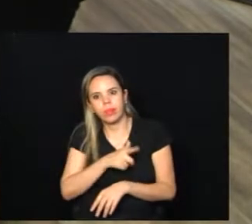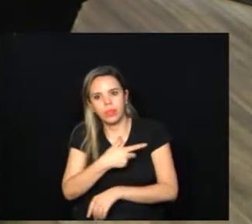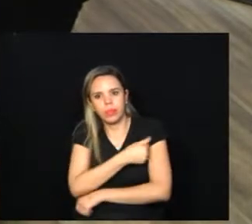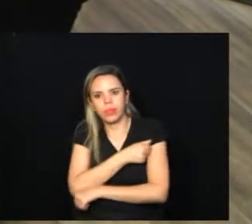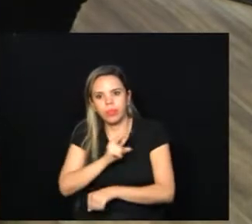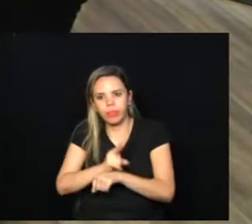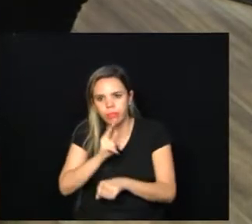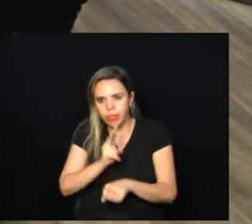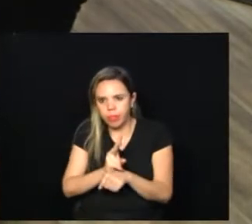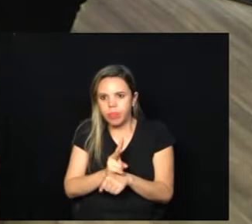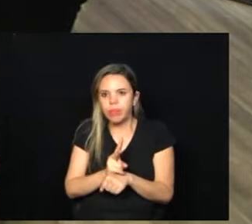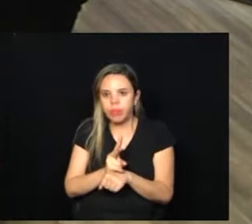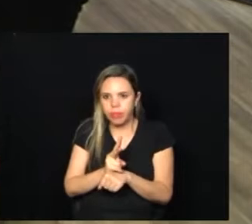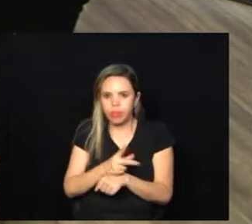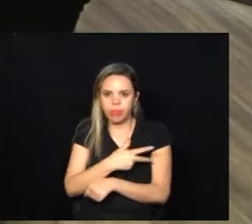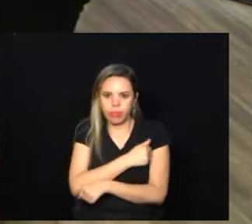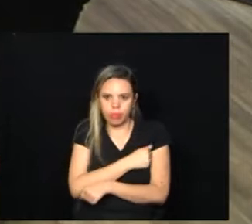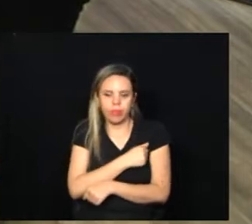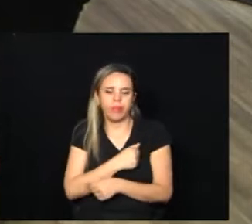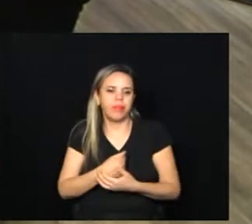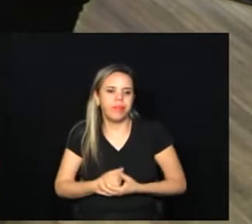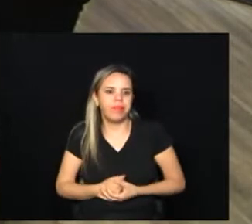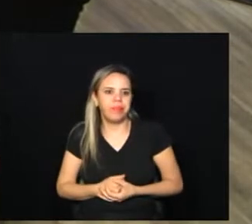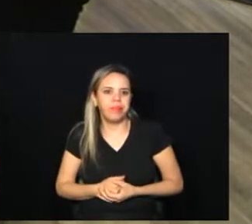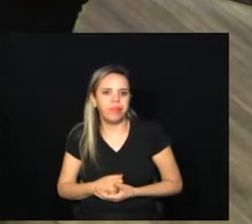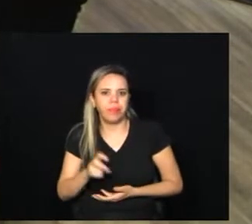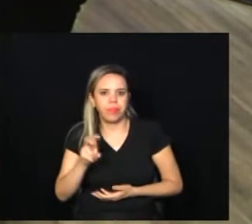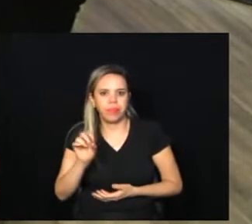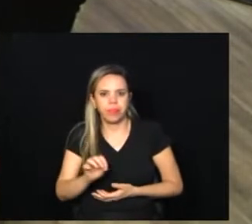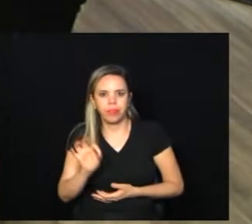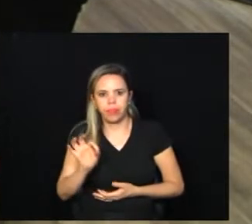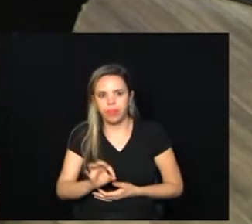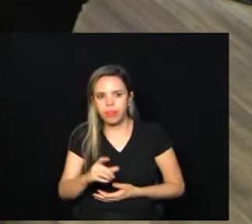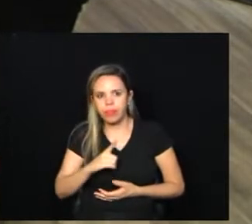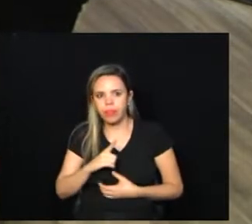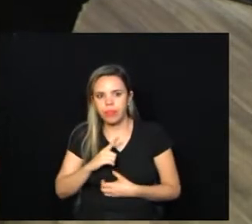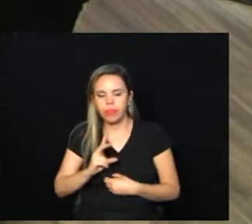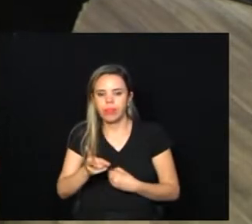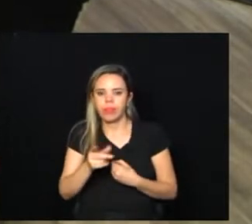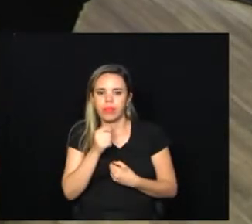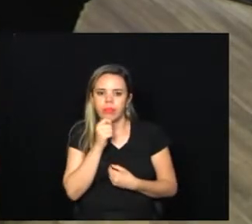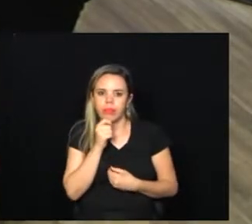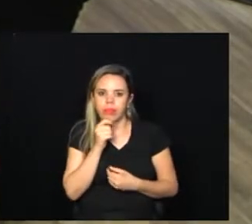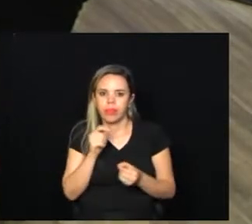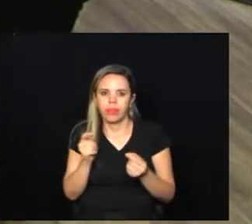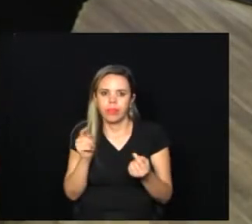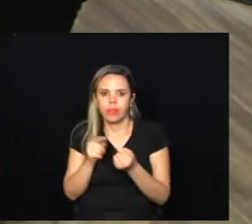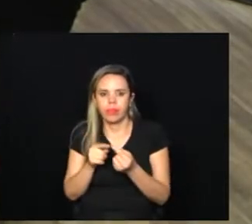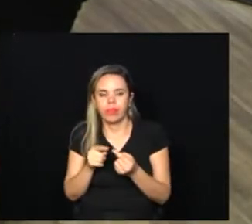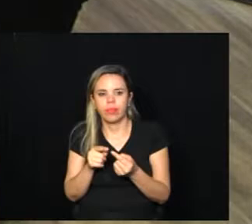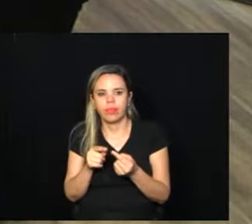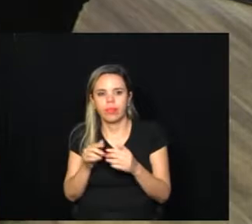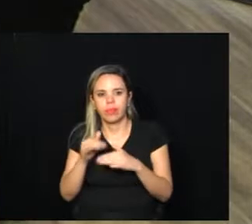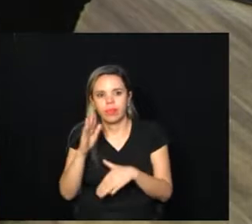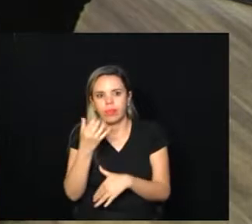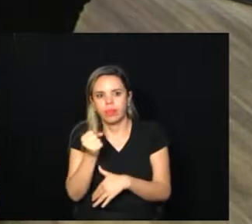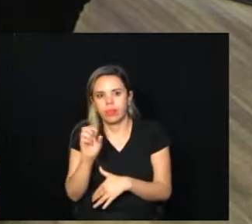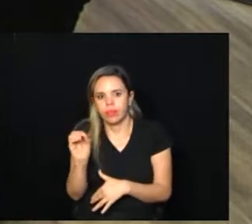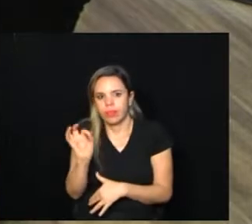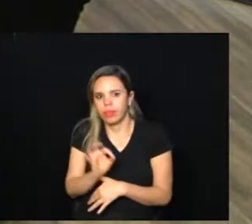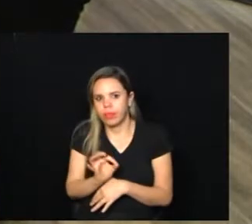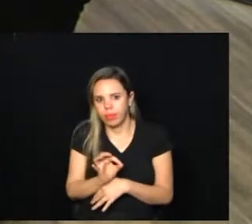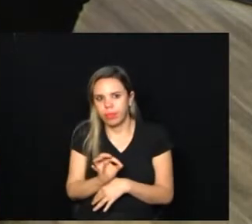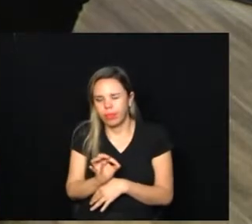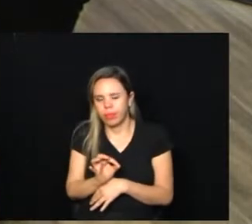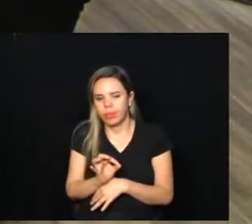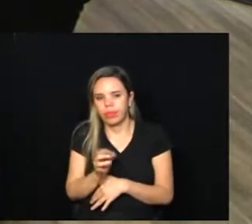com esquema vacinal fechado. Então, 50%, a gente tem um longo caminho ainda para atingir pelo menos acima dos 80%,